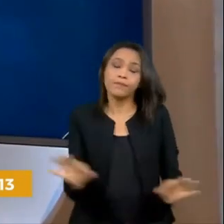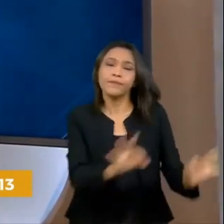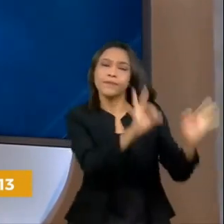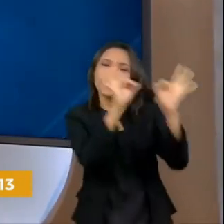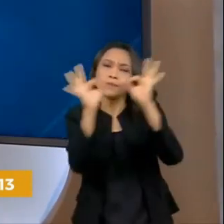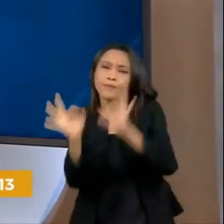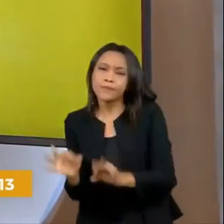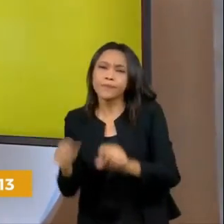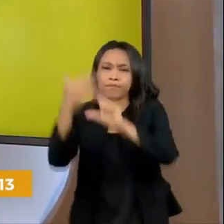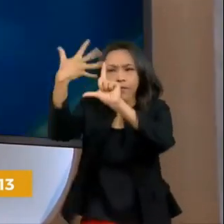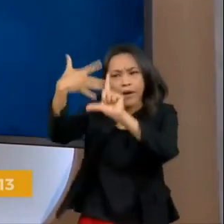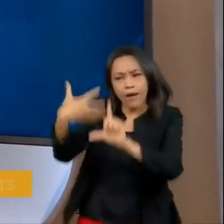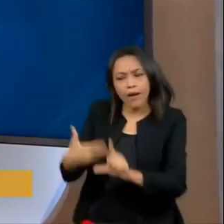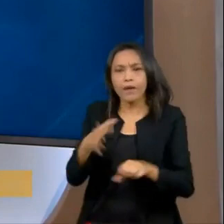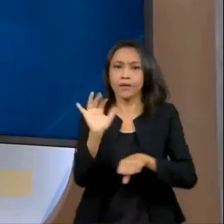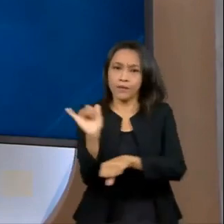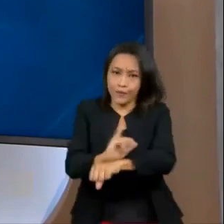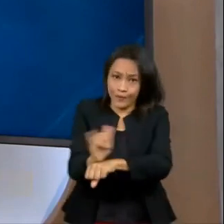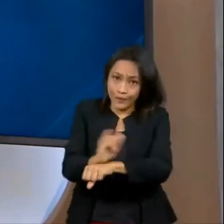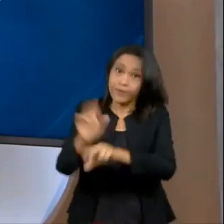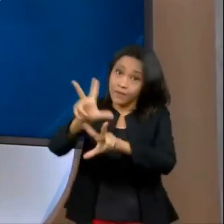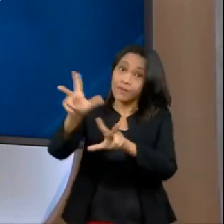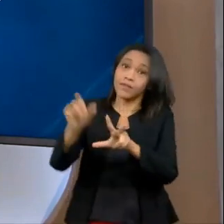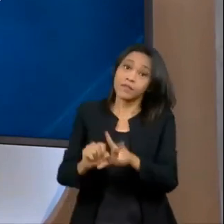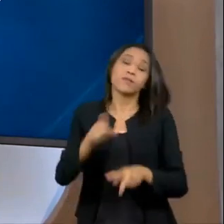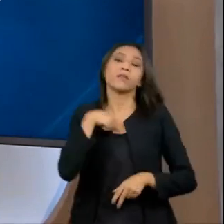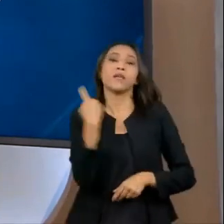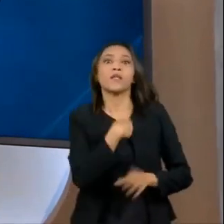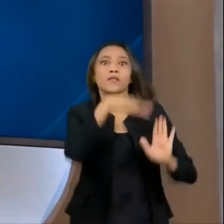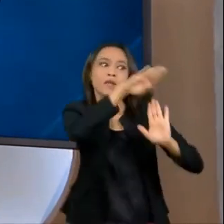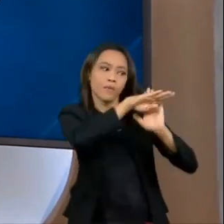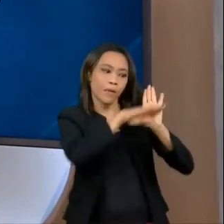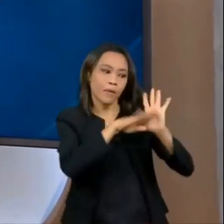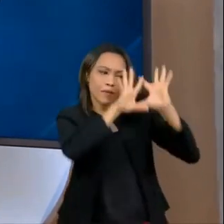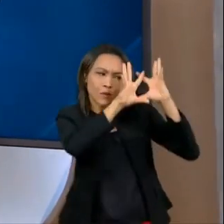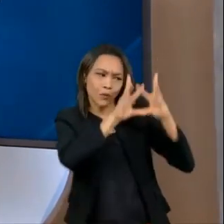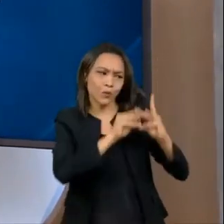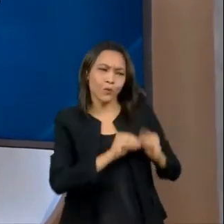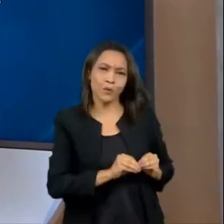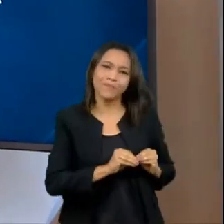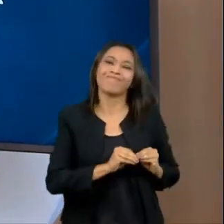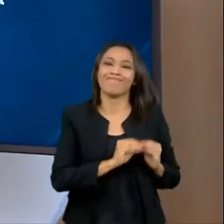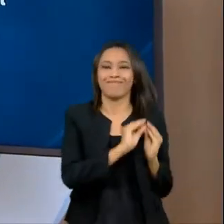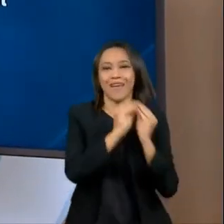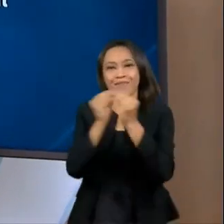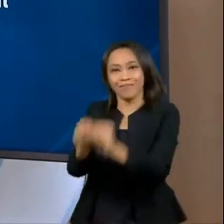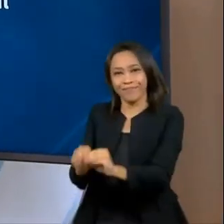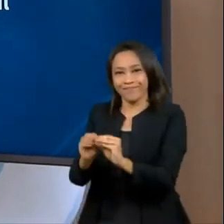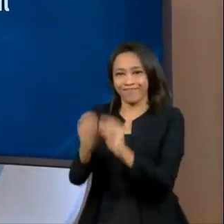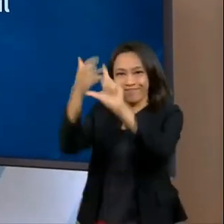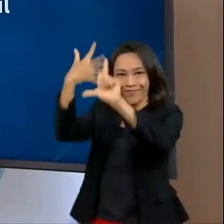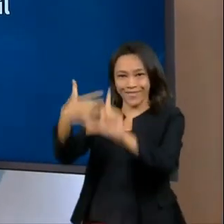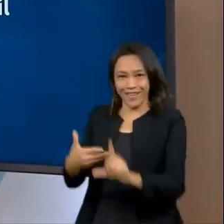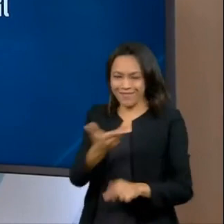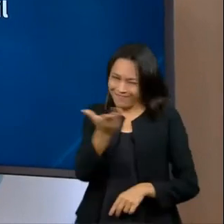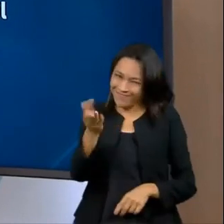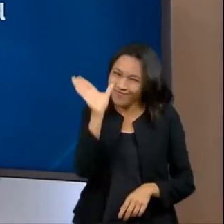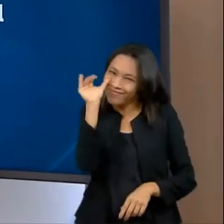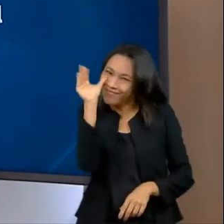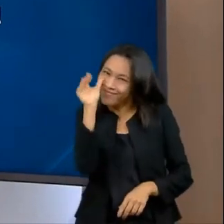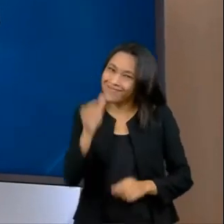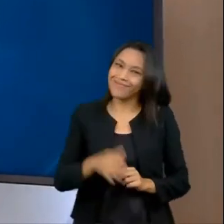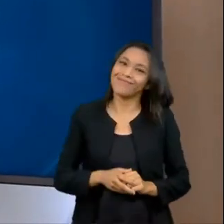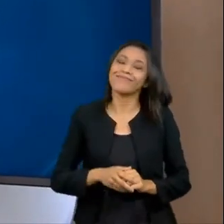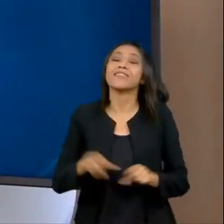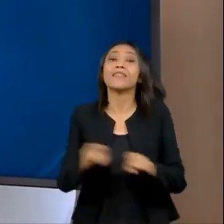no site no YouTube da TV Brasil. E a nossa programação completinha também está no nosso site. Dá uma olhadinha, ó, nas